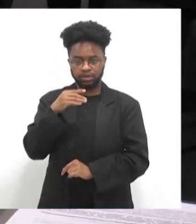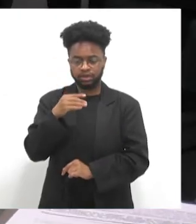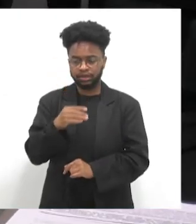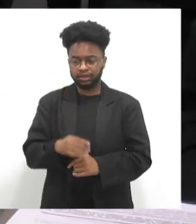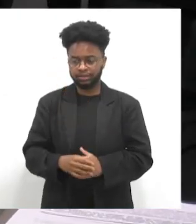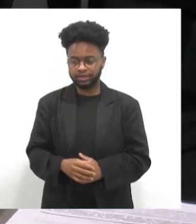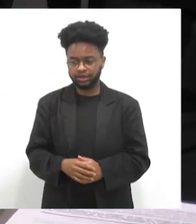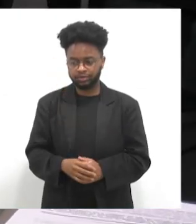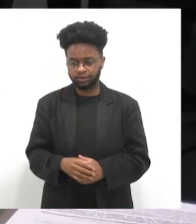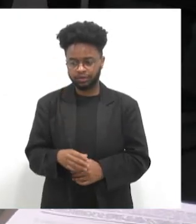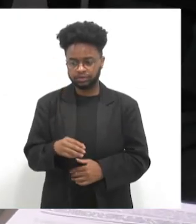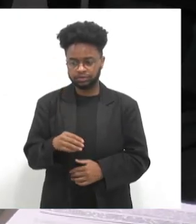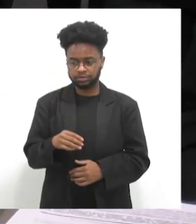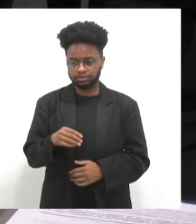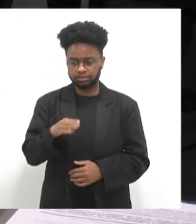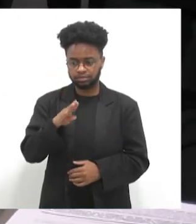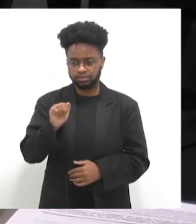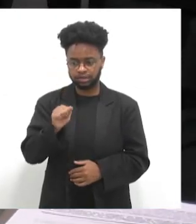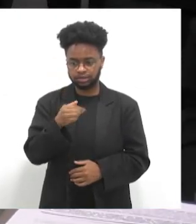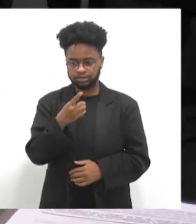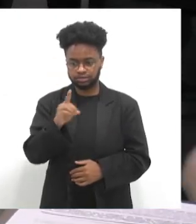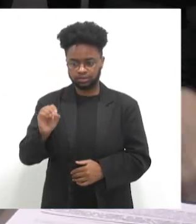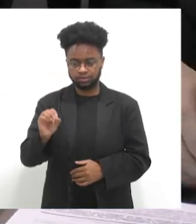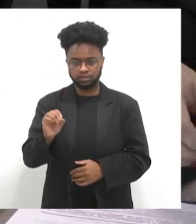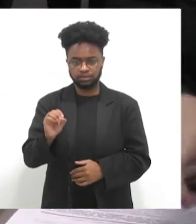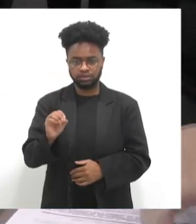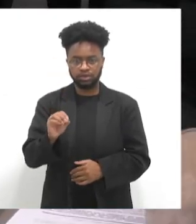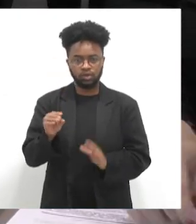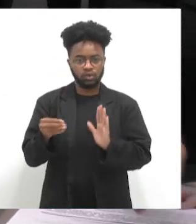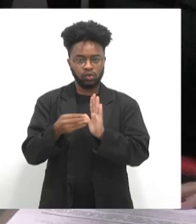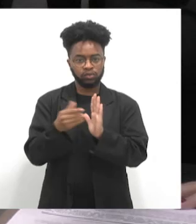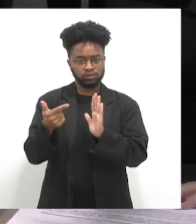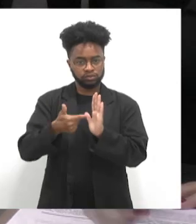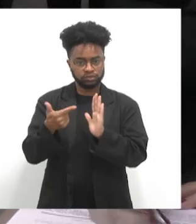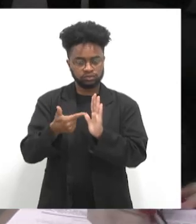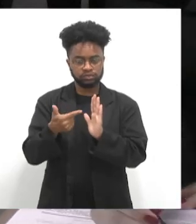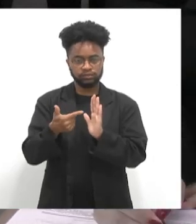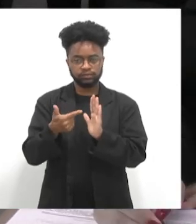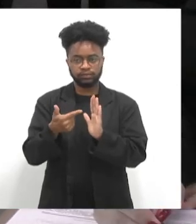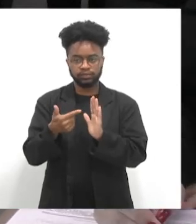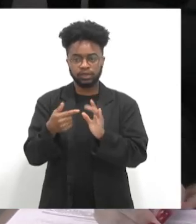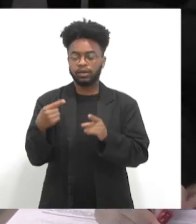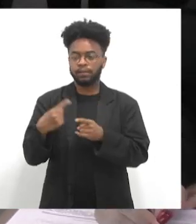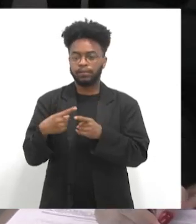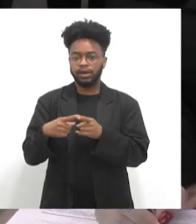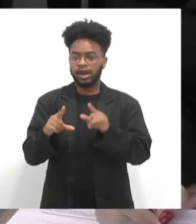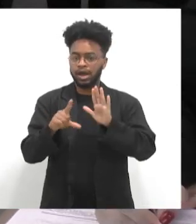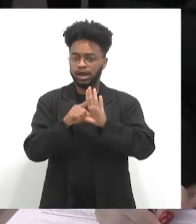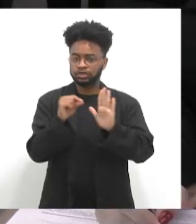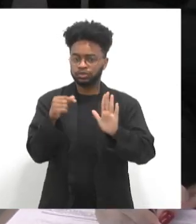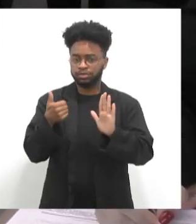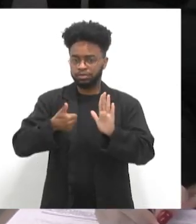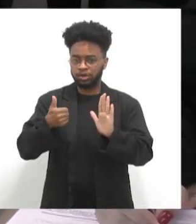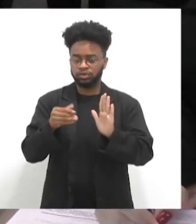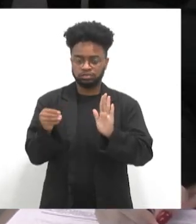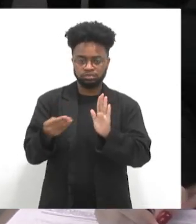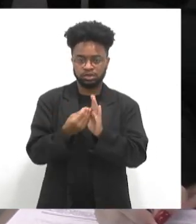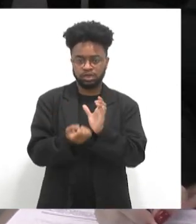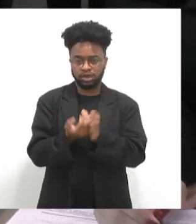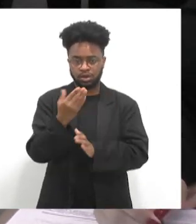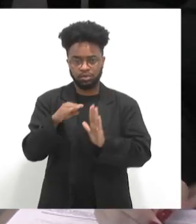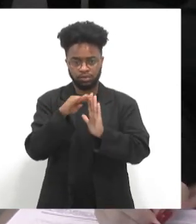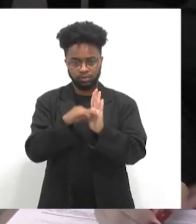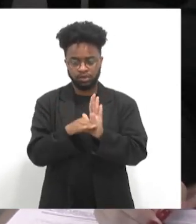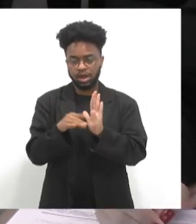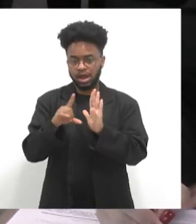3 pontos aqui do artigo 2º, que coloca, por exemplo, o artigo 1º fica instituído o programa, né? O